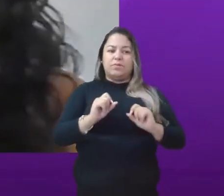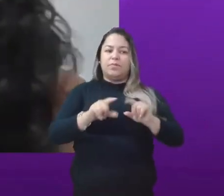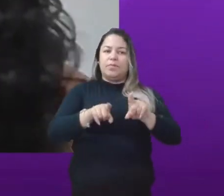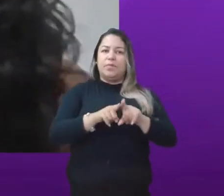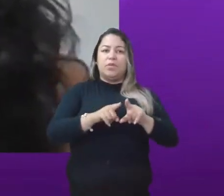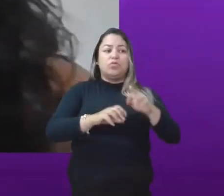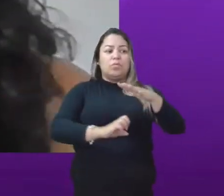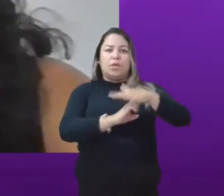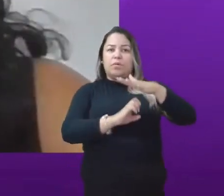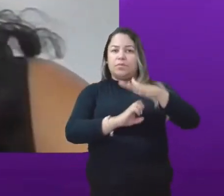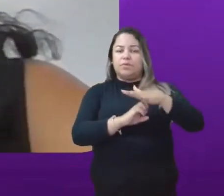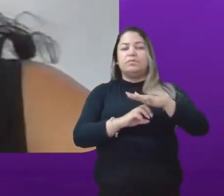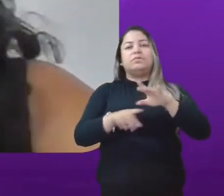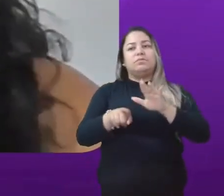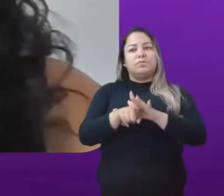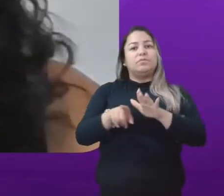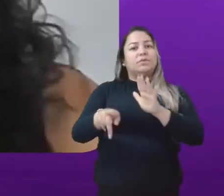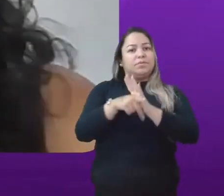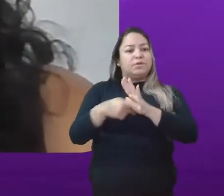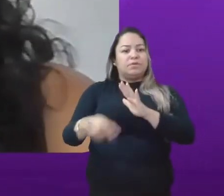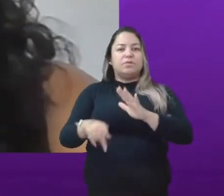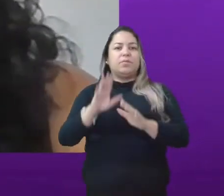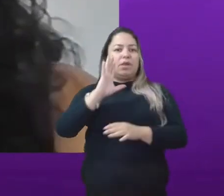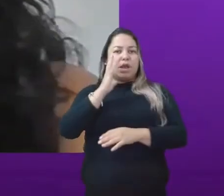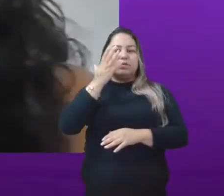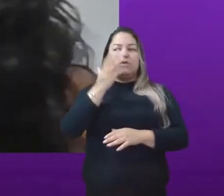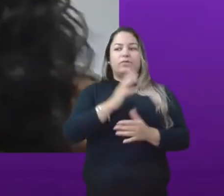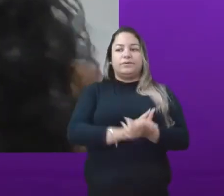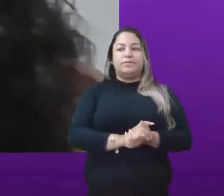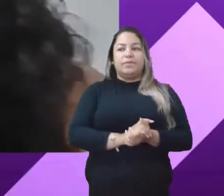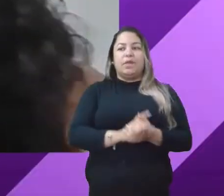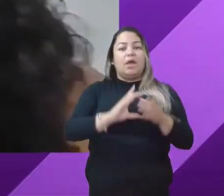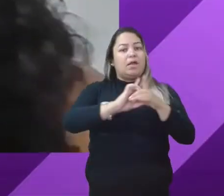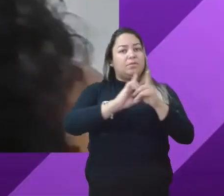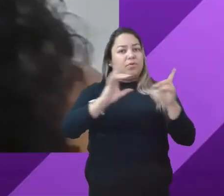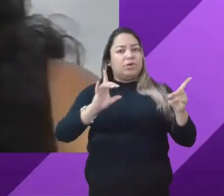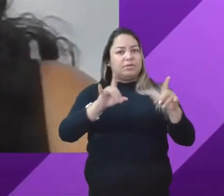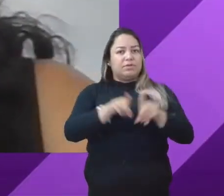empreendimento são donos do empreendimento, decidem. A democracia,